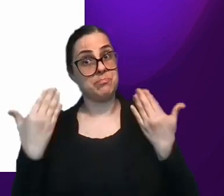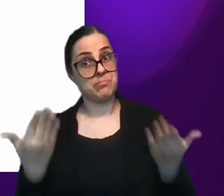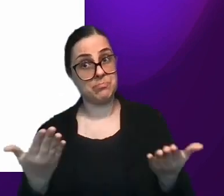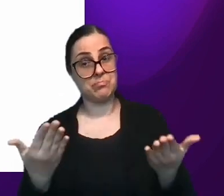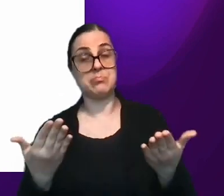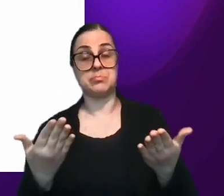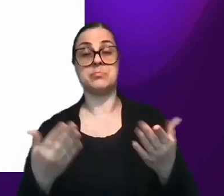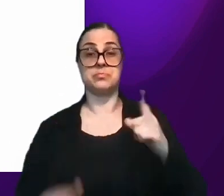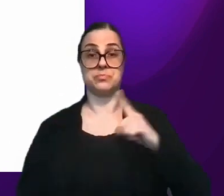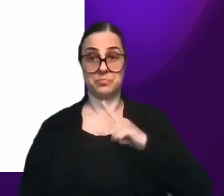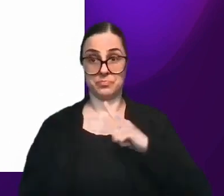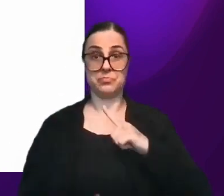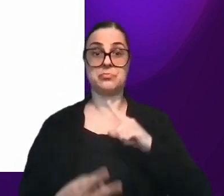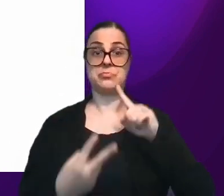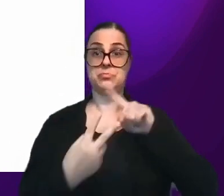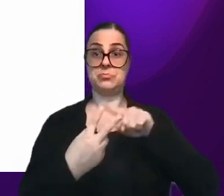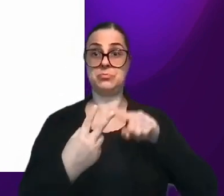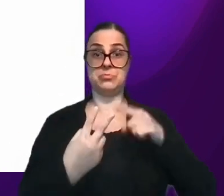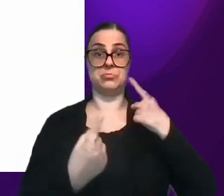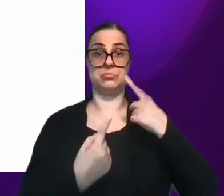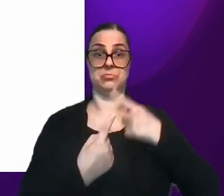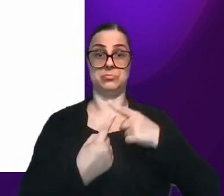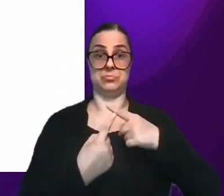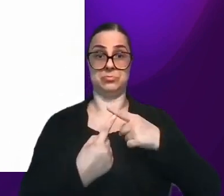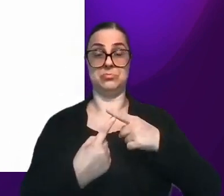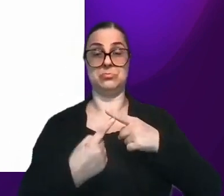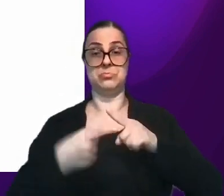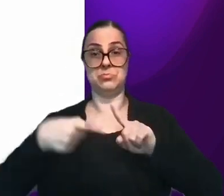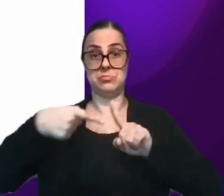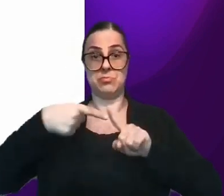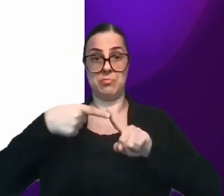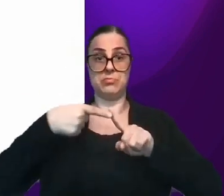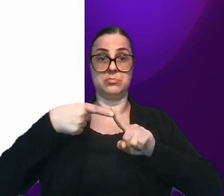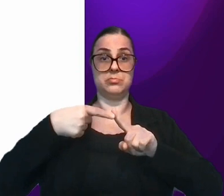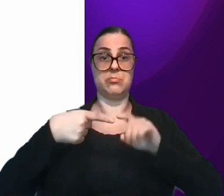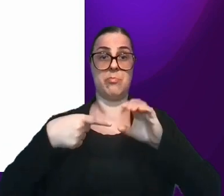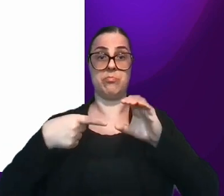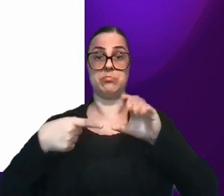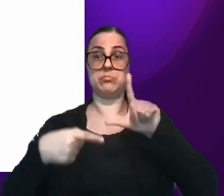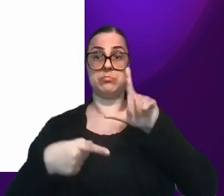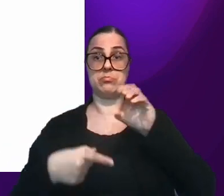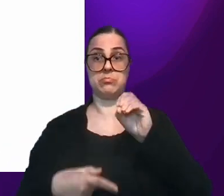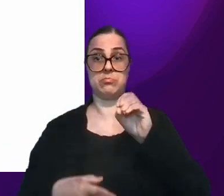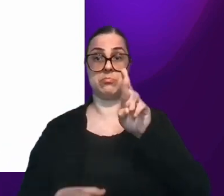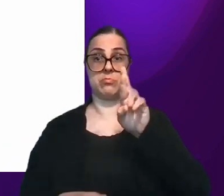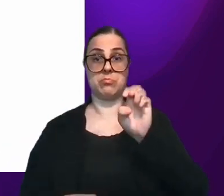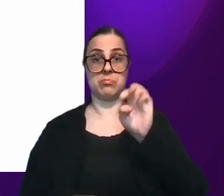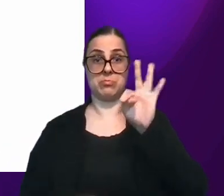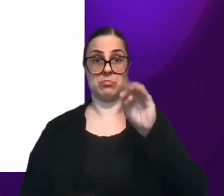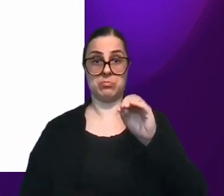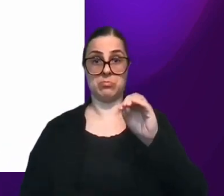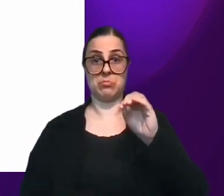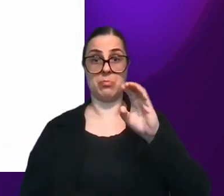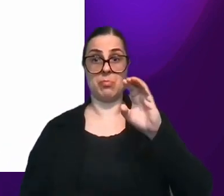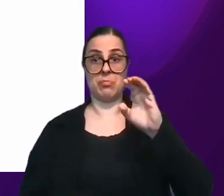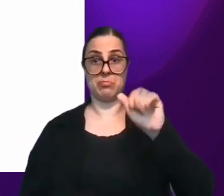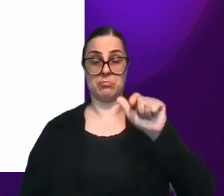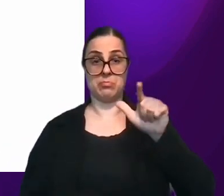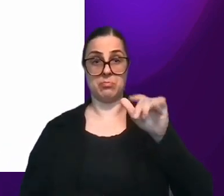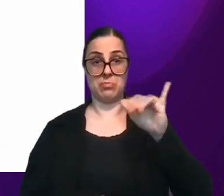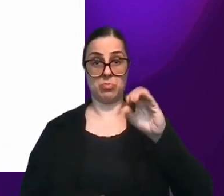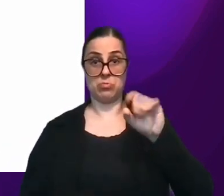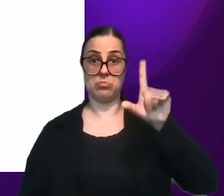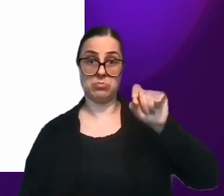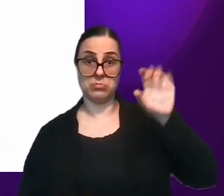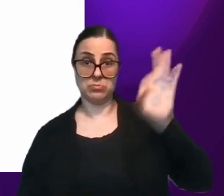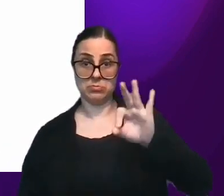solução. O cloreto de cálcio a 10%, o gluconato de cálcio a 10%. Num você vai ter uma concentração final de 680 milimol por litro e